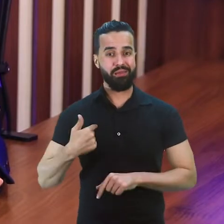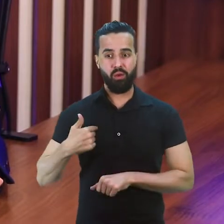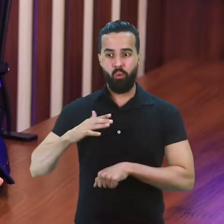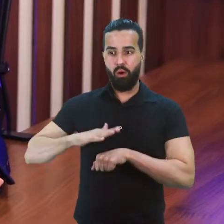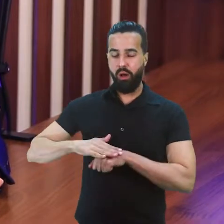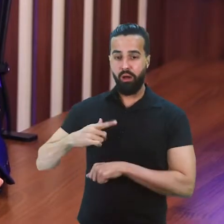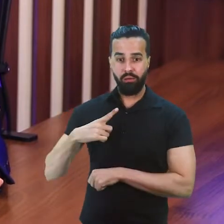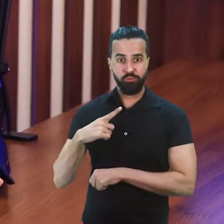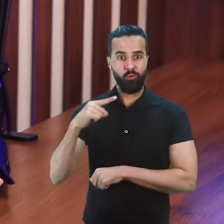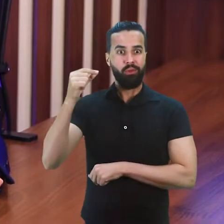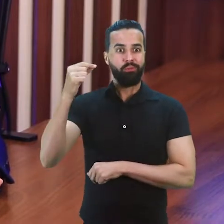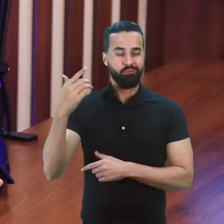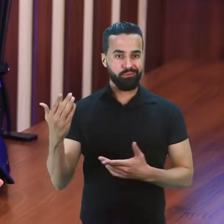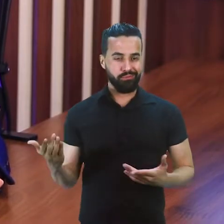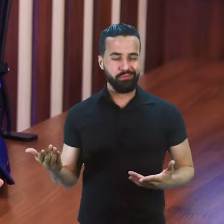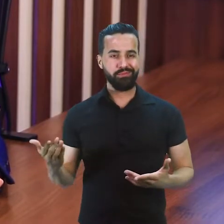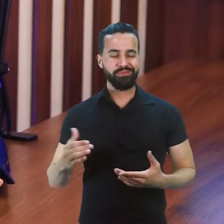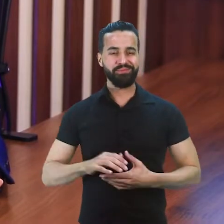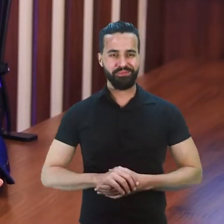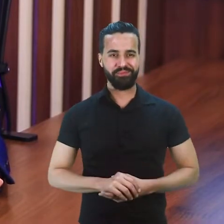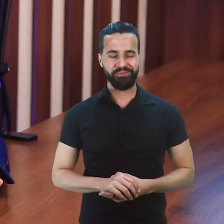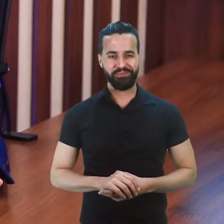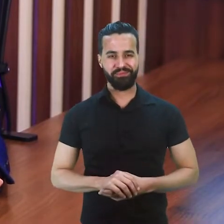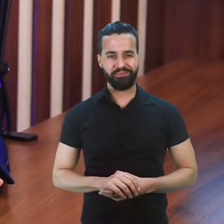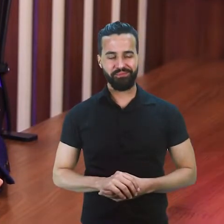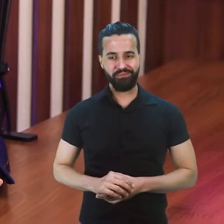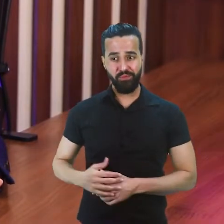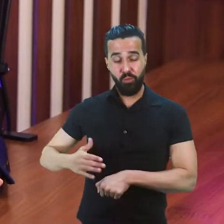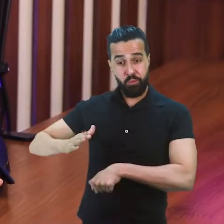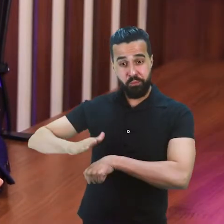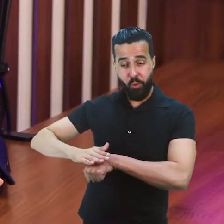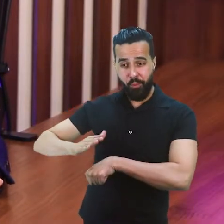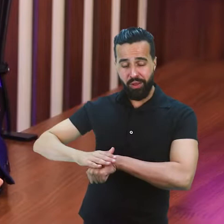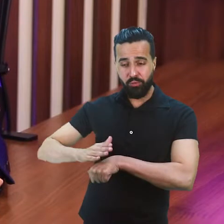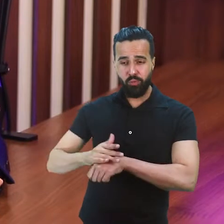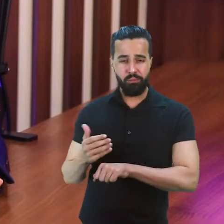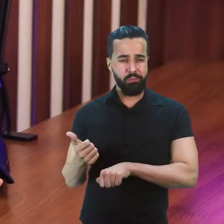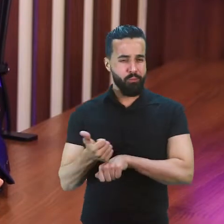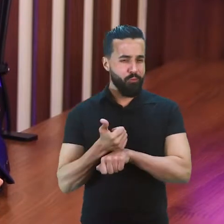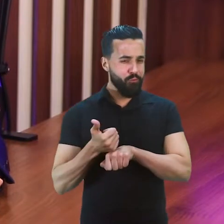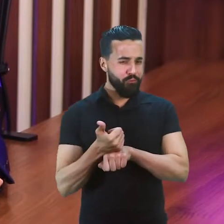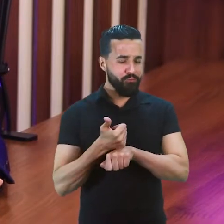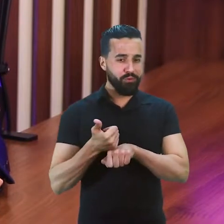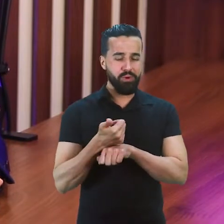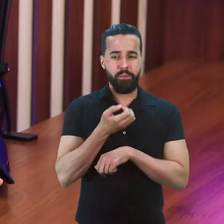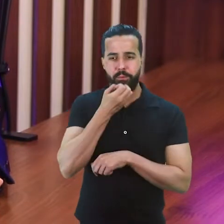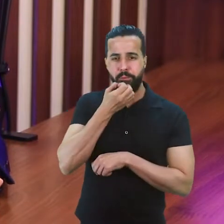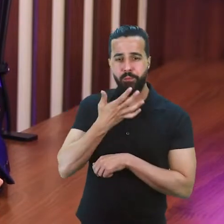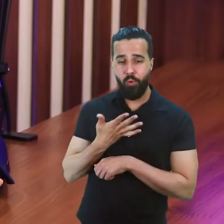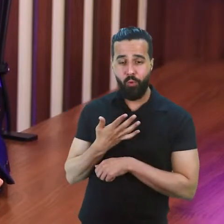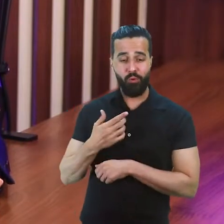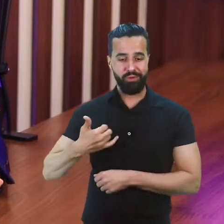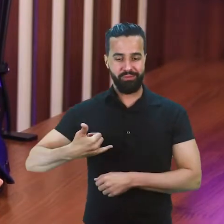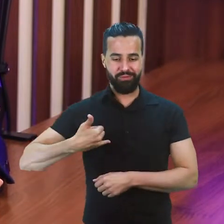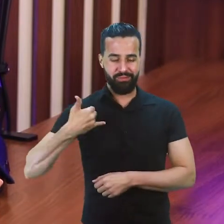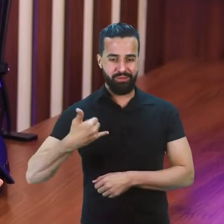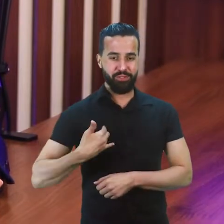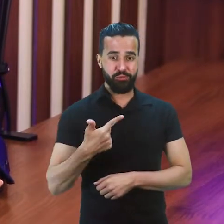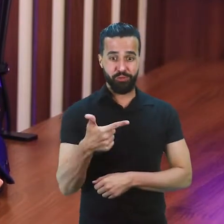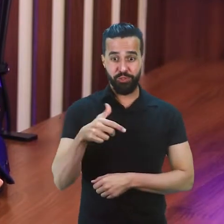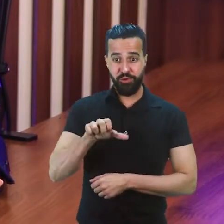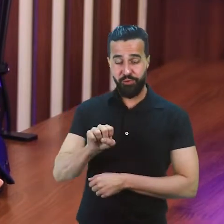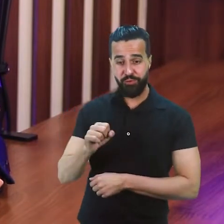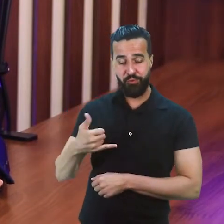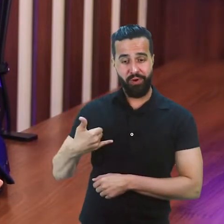Foi exatamente isso. Eu estava num momento profissional muito bom, né? Eu estava com 28 anos de idade.